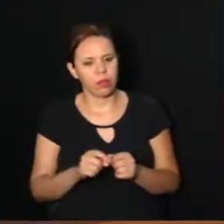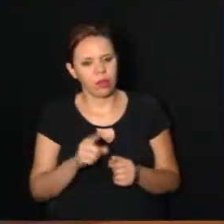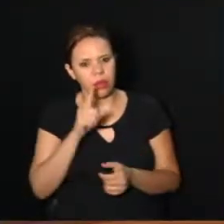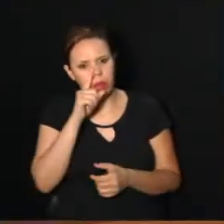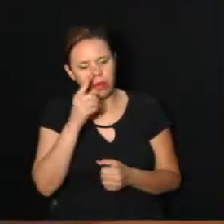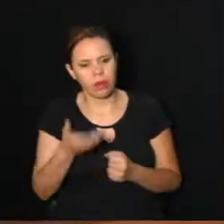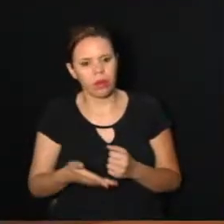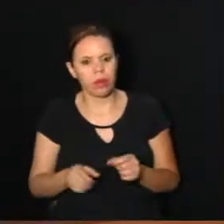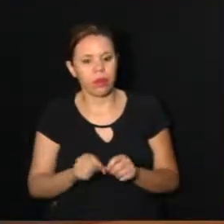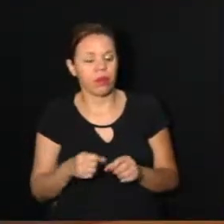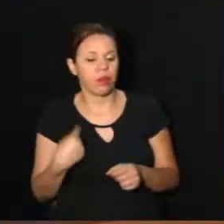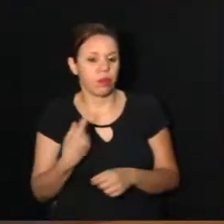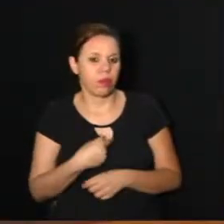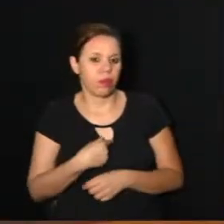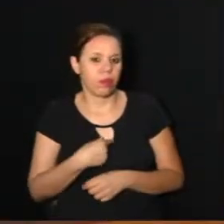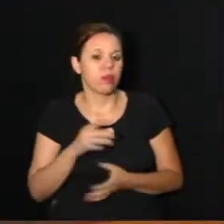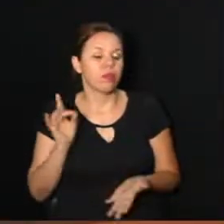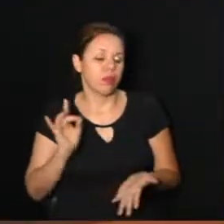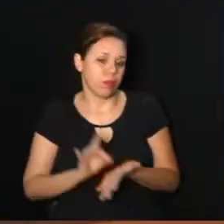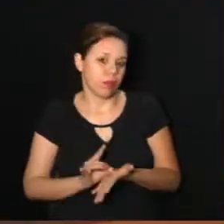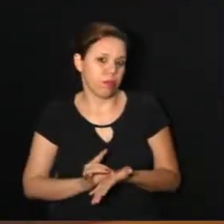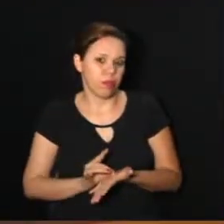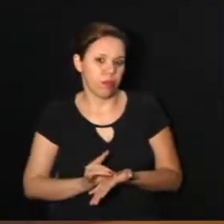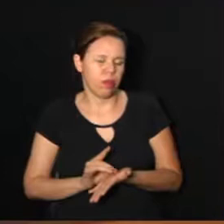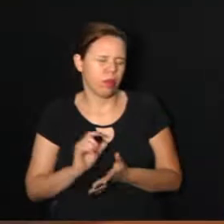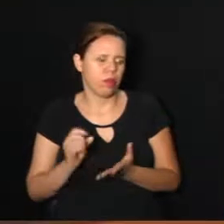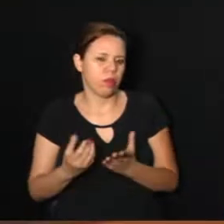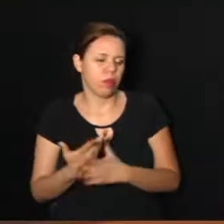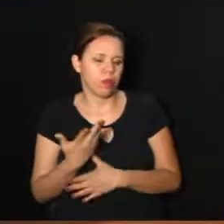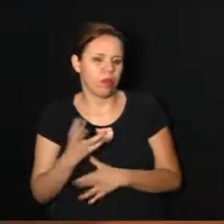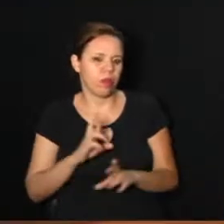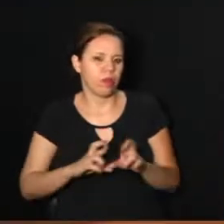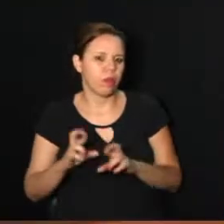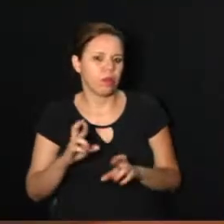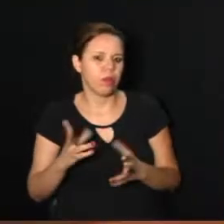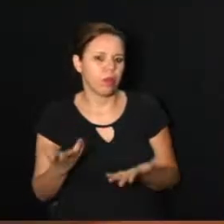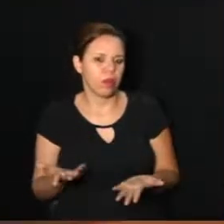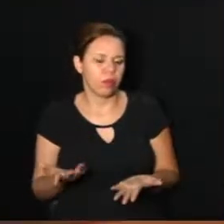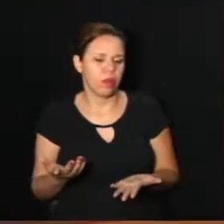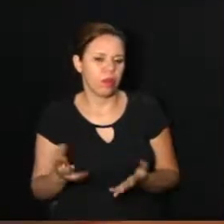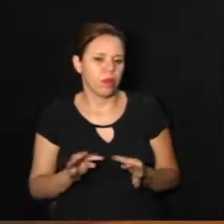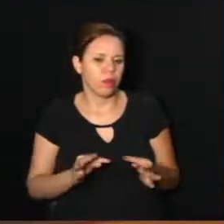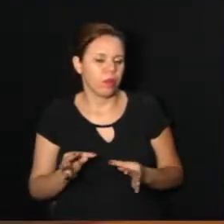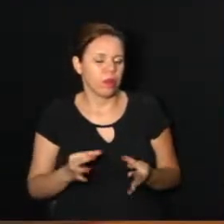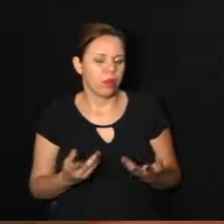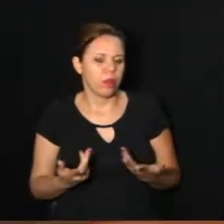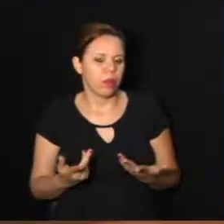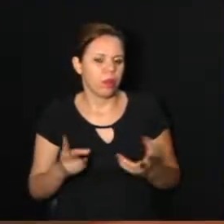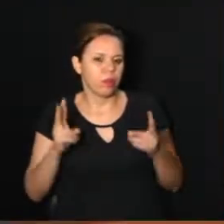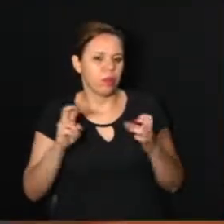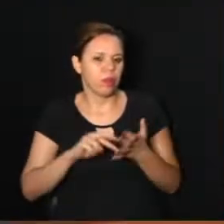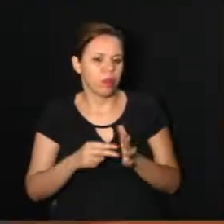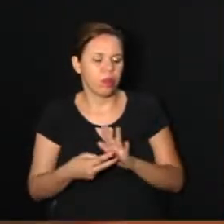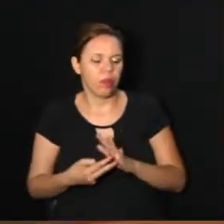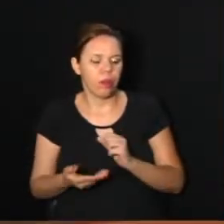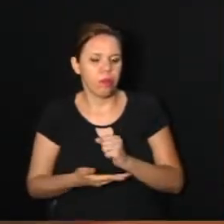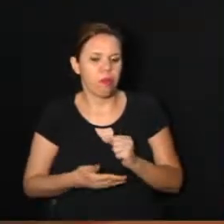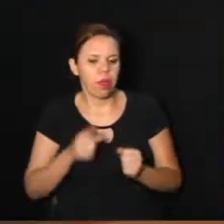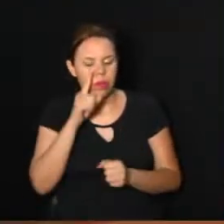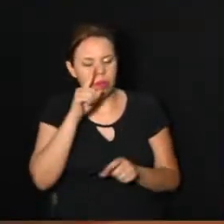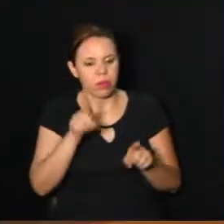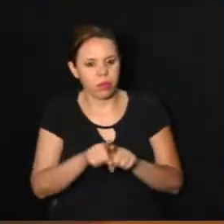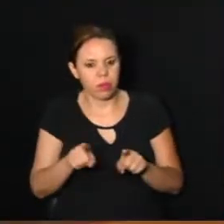risco. Então, para ver realmente o que a nossa vigilância trata de baixo risco, como o